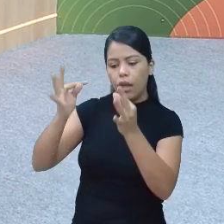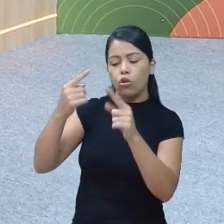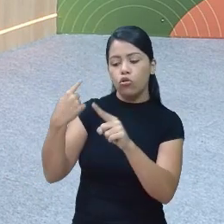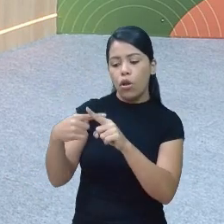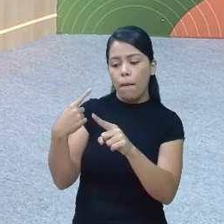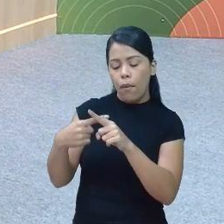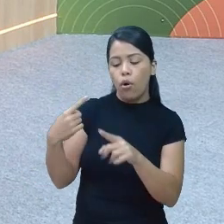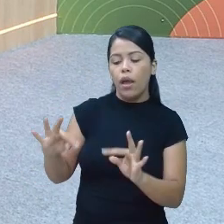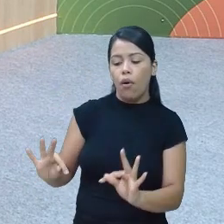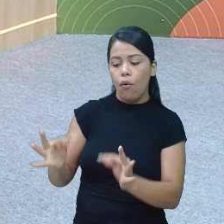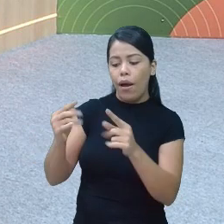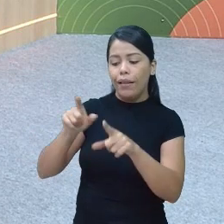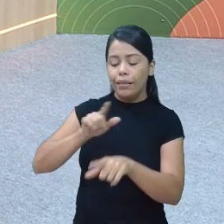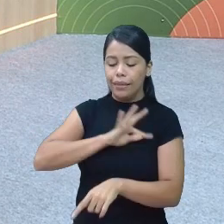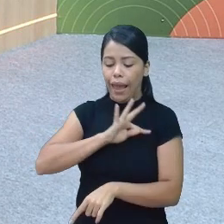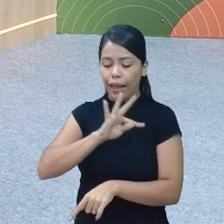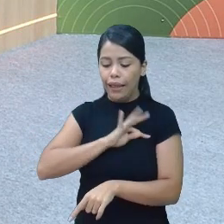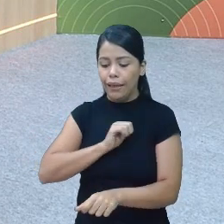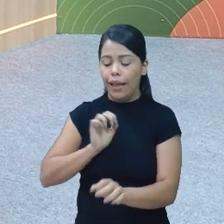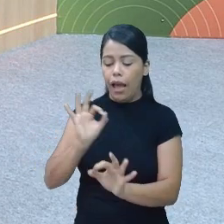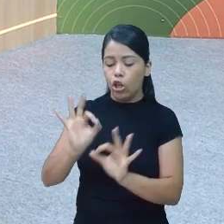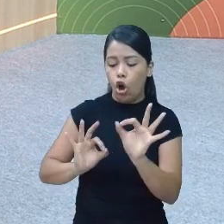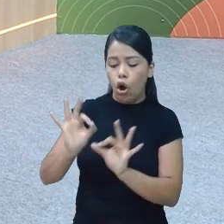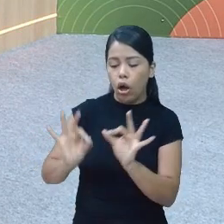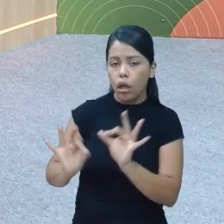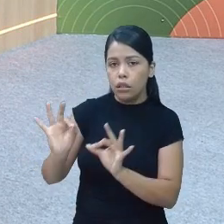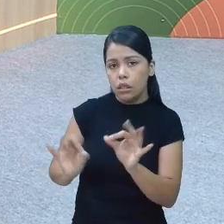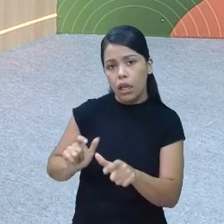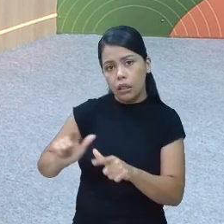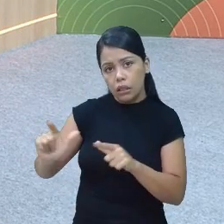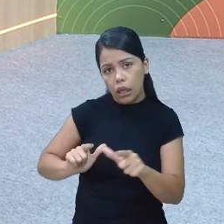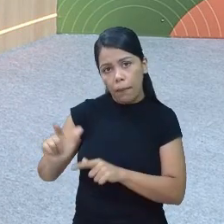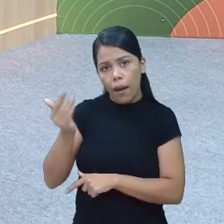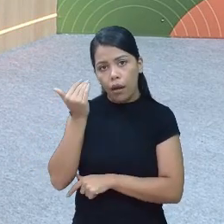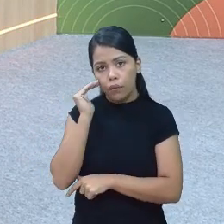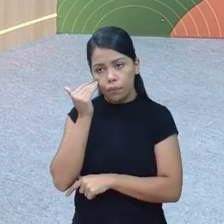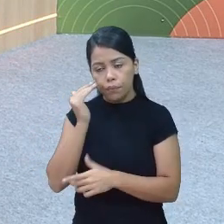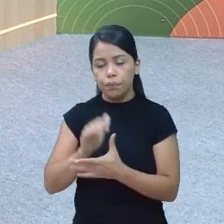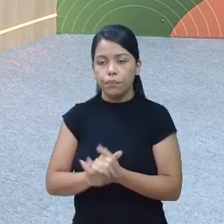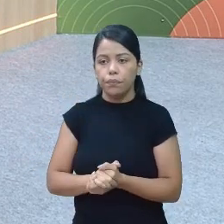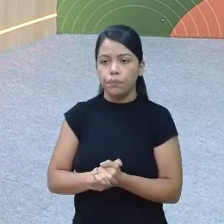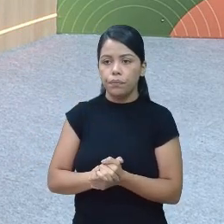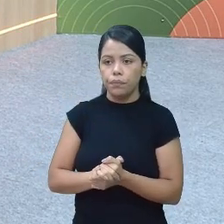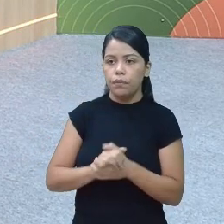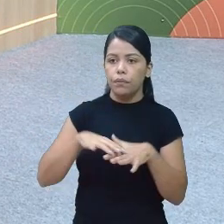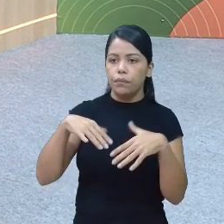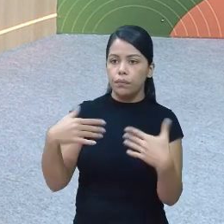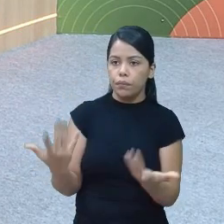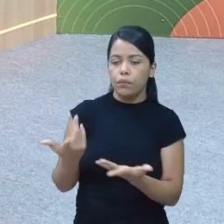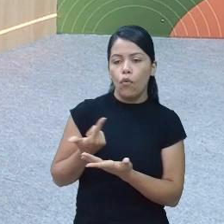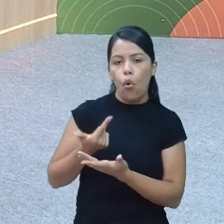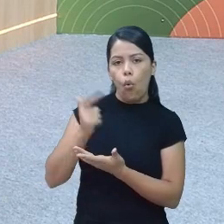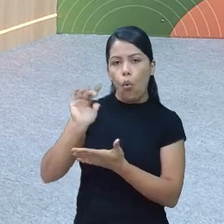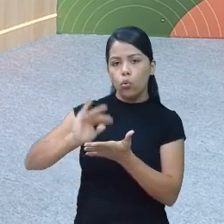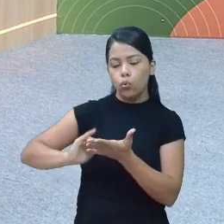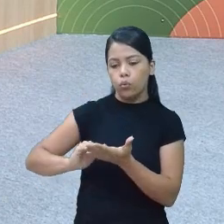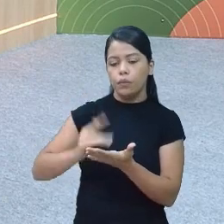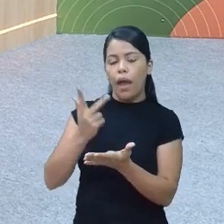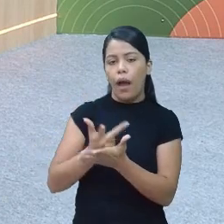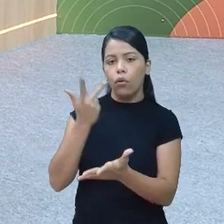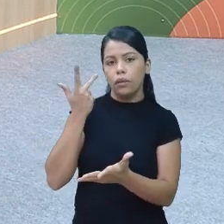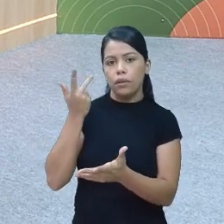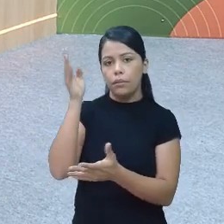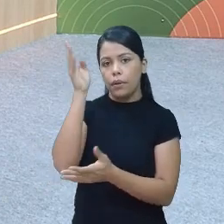crescesse bastante, tá bom? Então a gente vai perceber em outros fatos históricos que essa população ela sempre tem